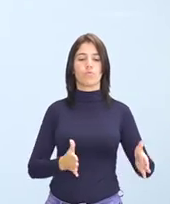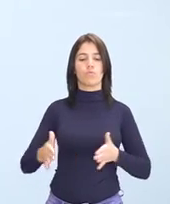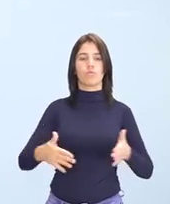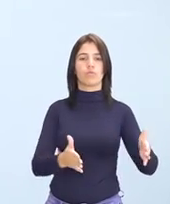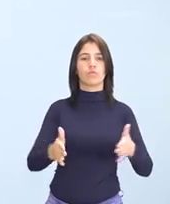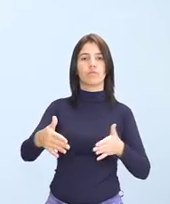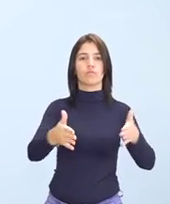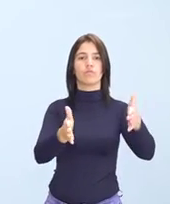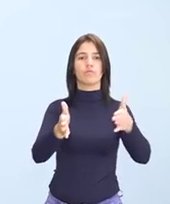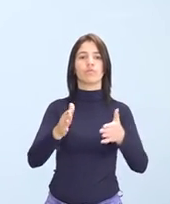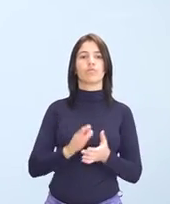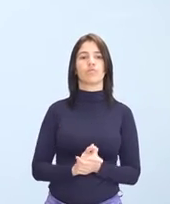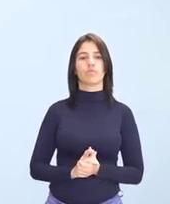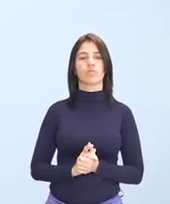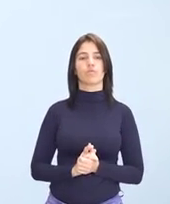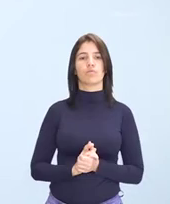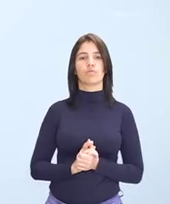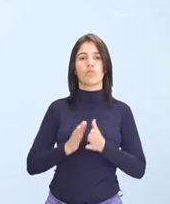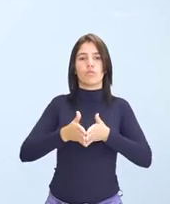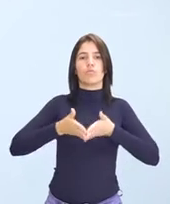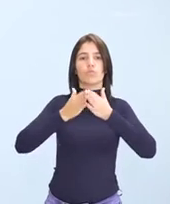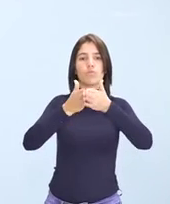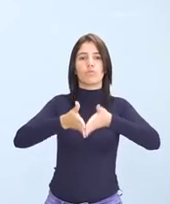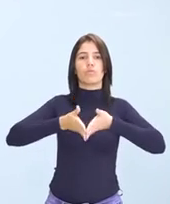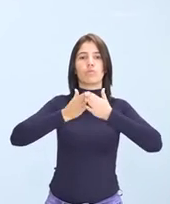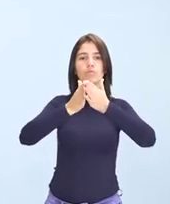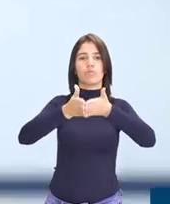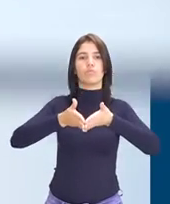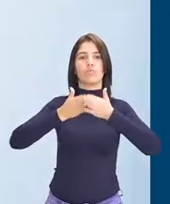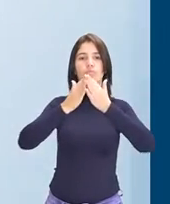de rio e o sinal de navio.